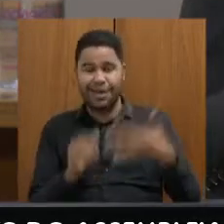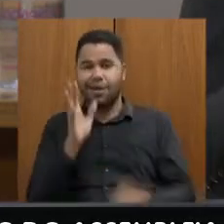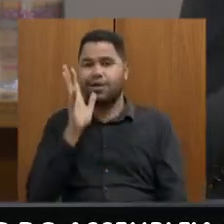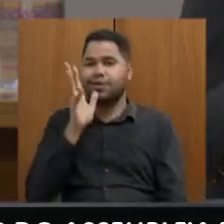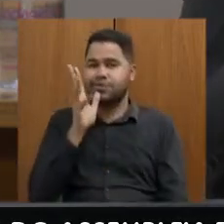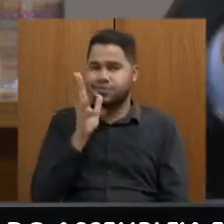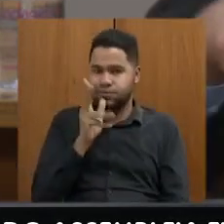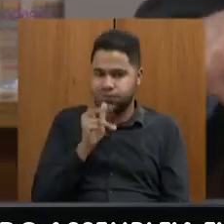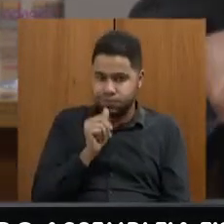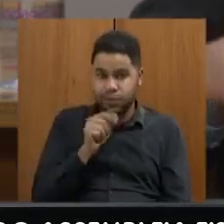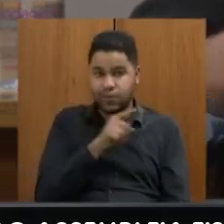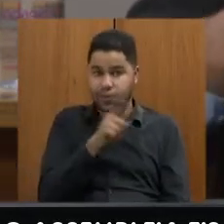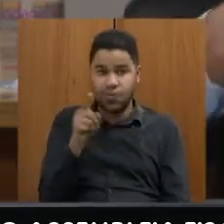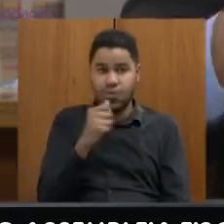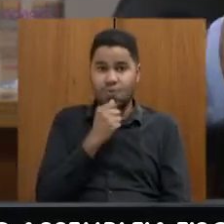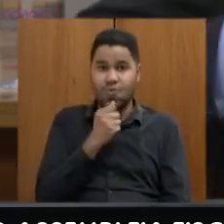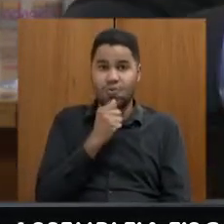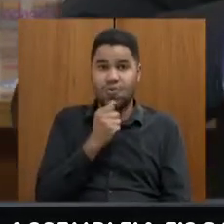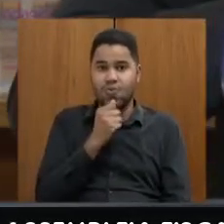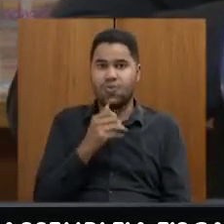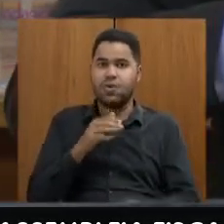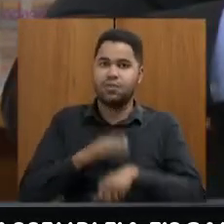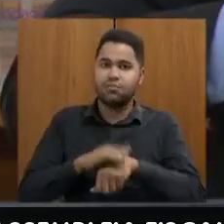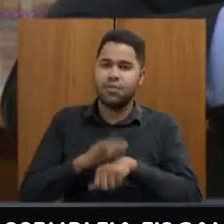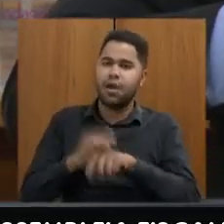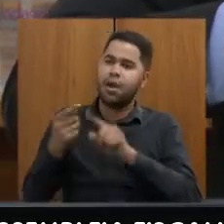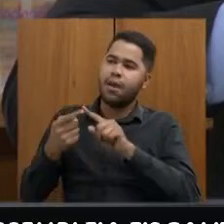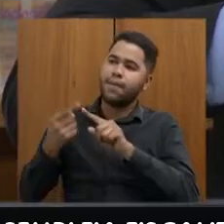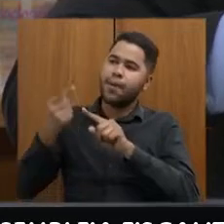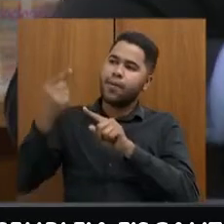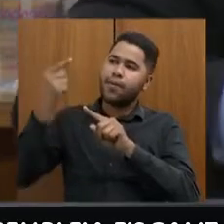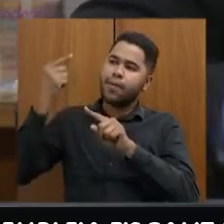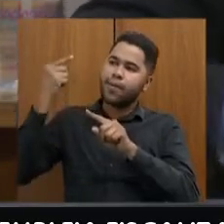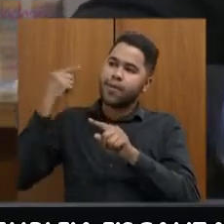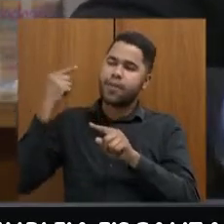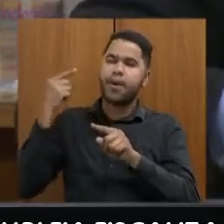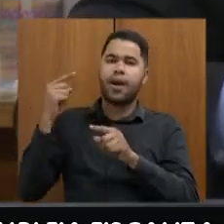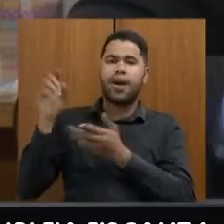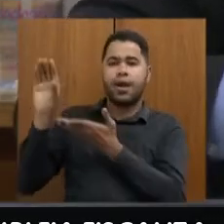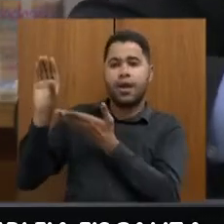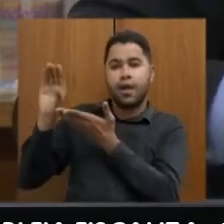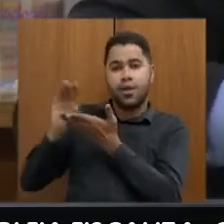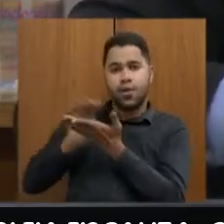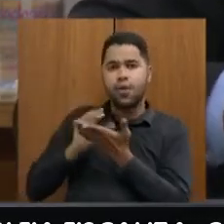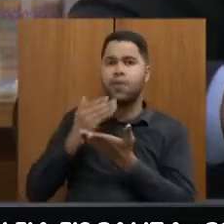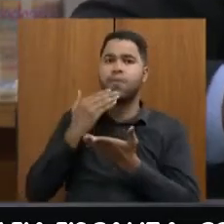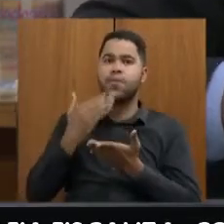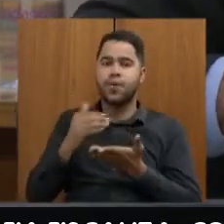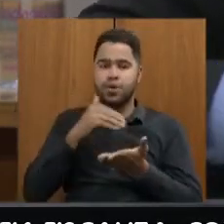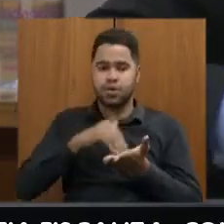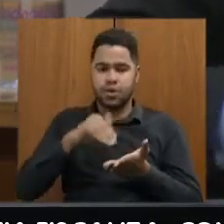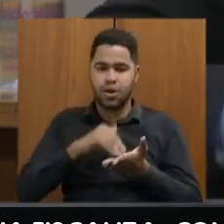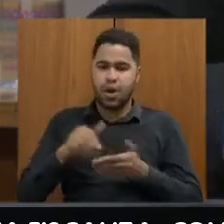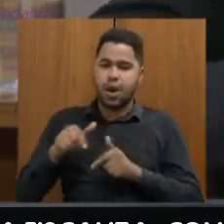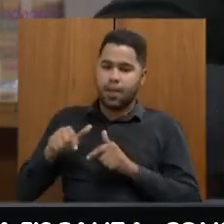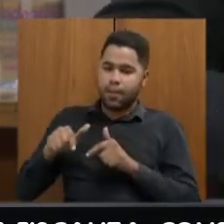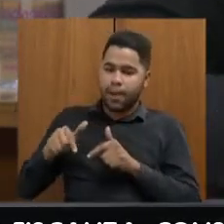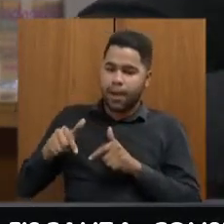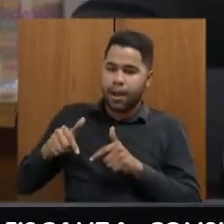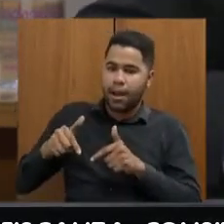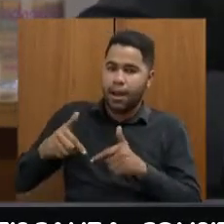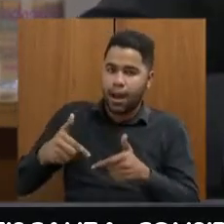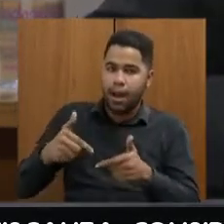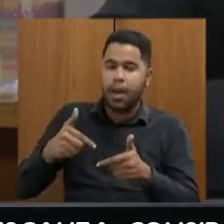se o deputado não tivesse tido a visão de lá atrás destinar esse recurso Pedir para que a secretaria executar seu projeto